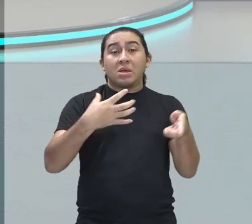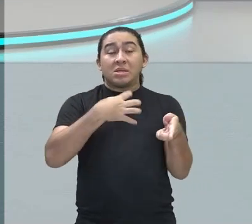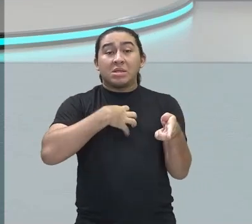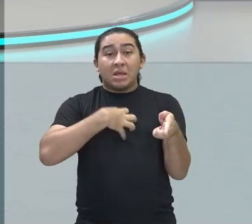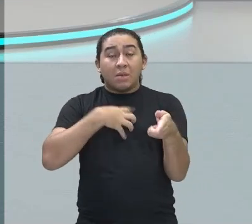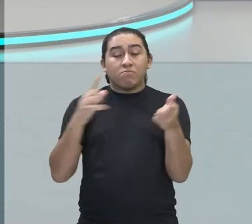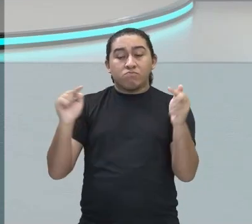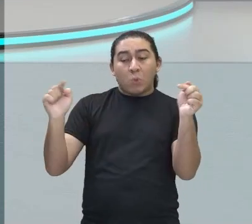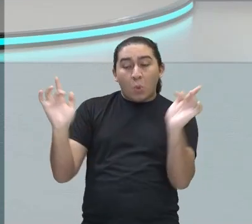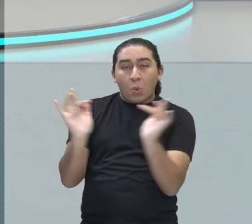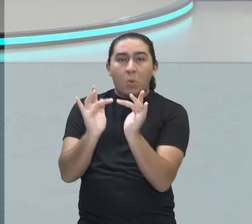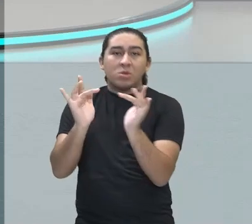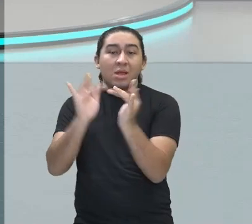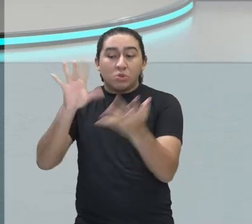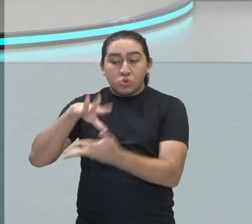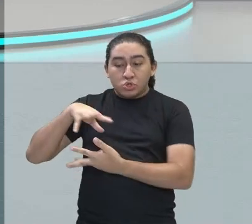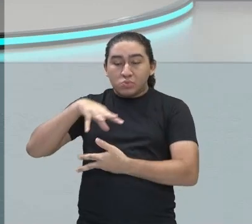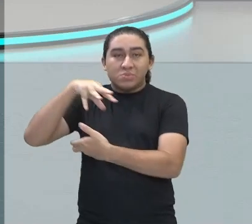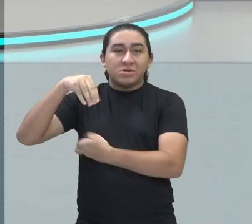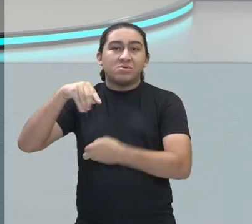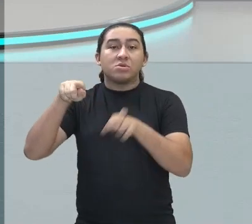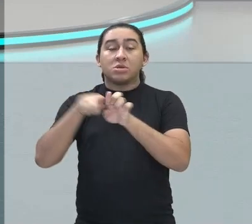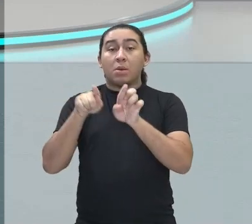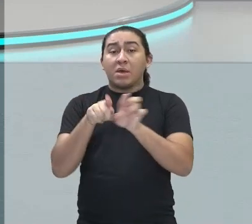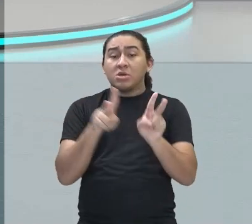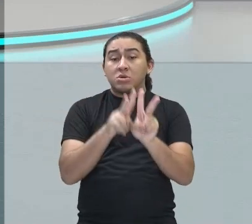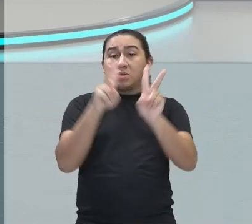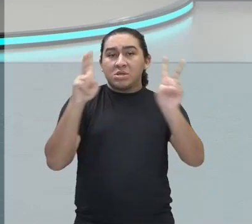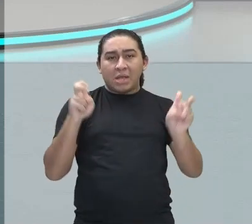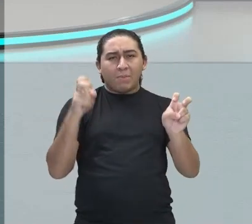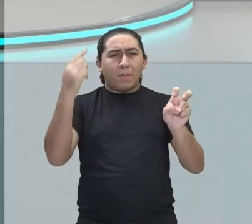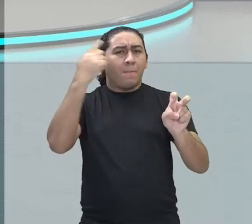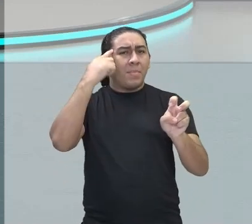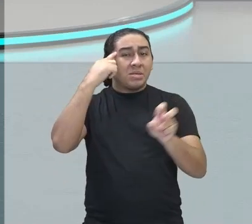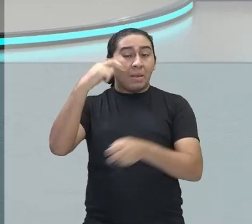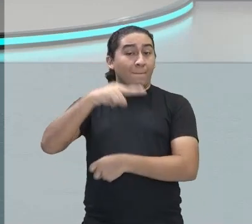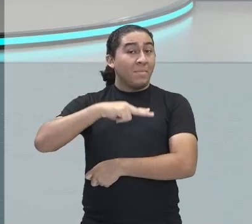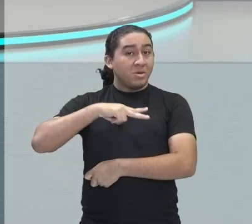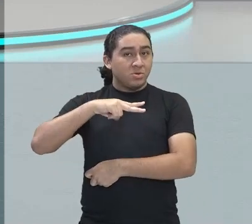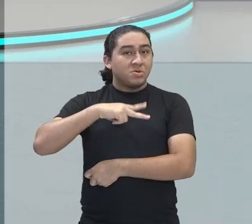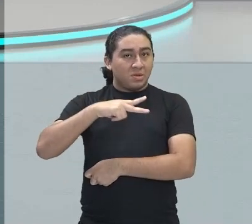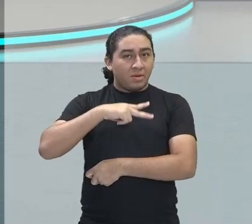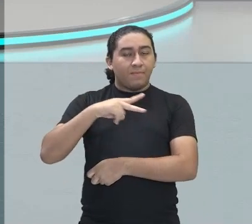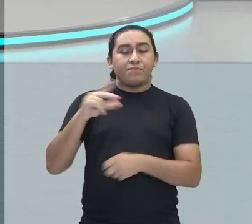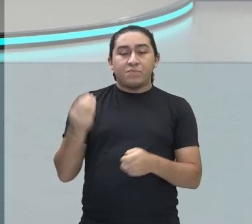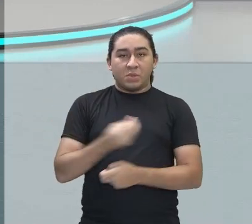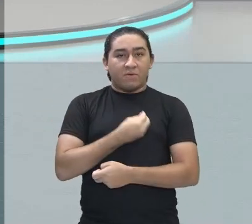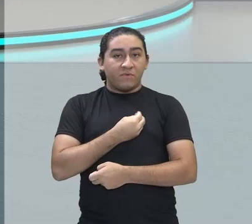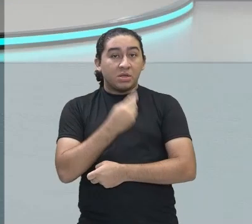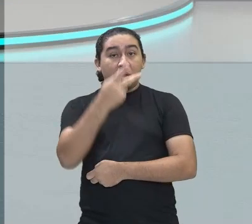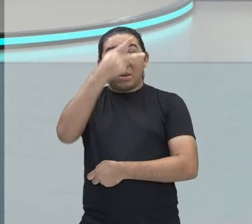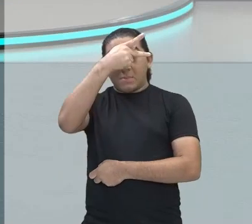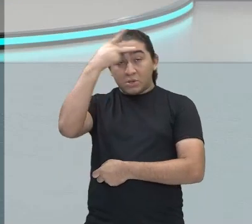espiritualidade com temáticas individualistas, lembra a alienação social?